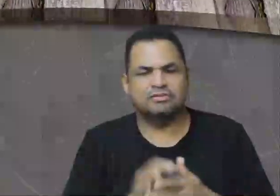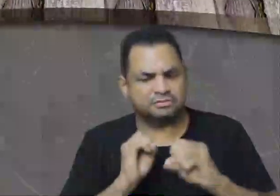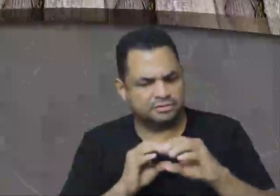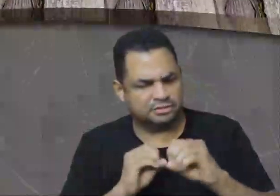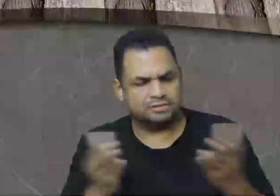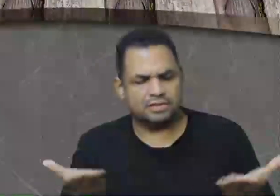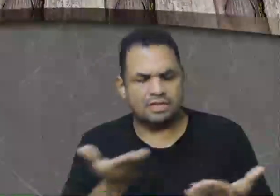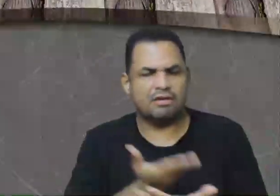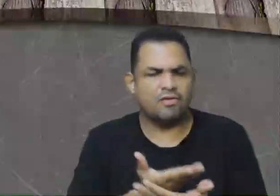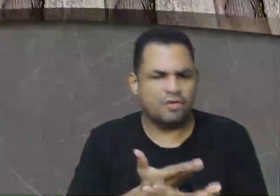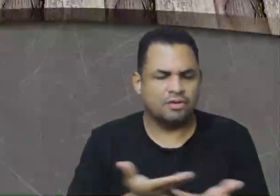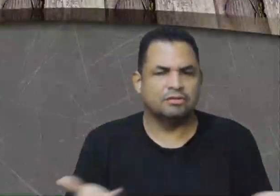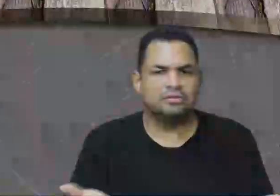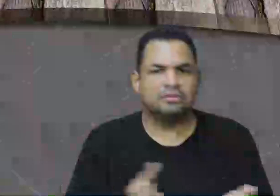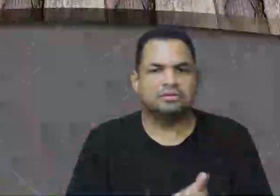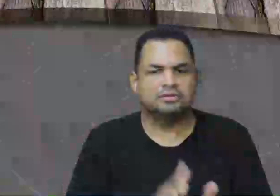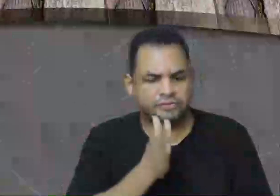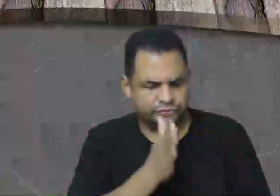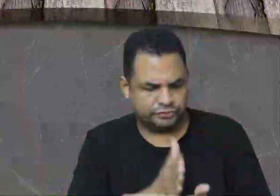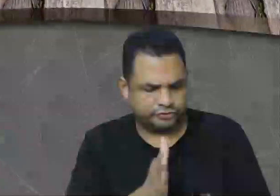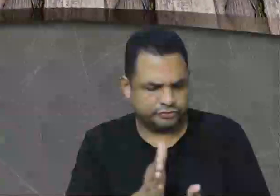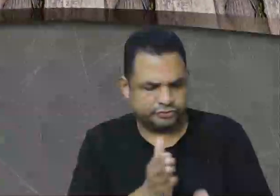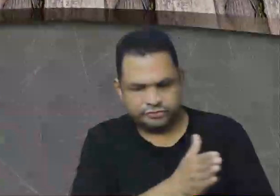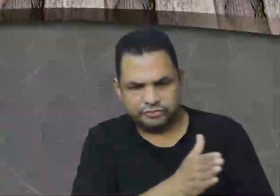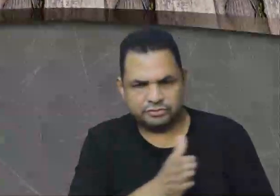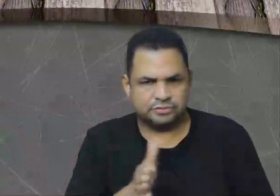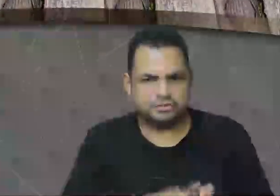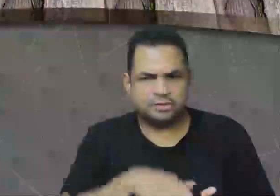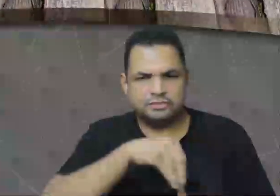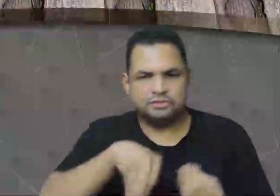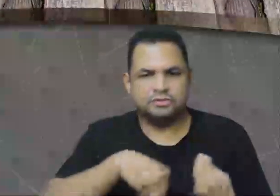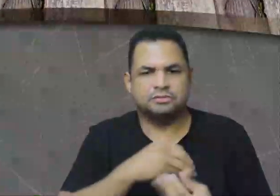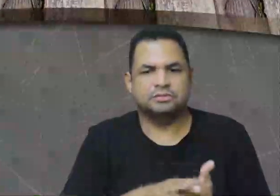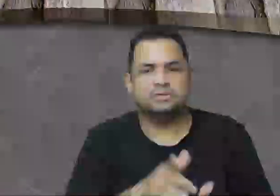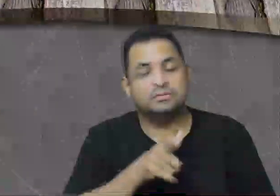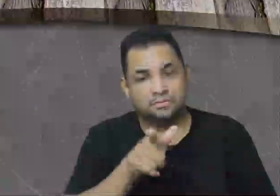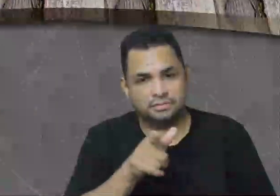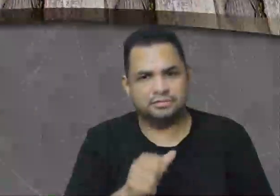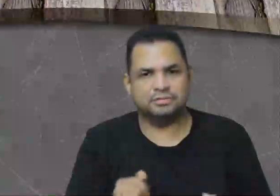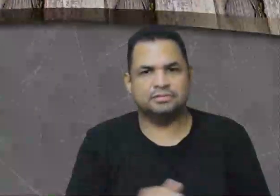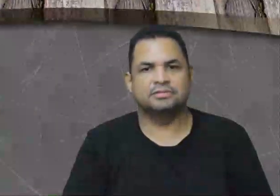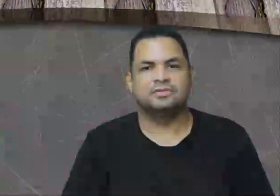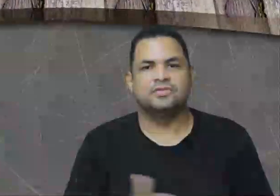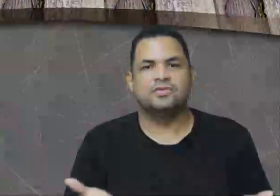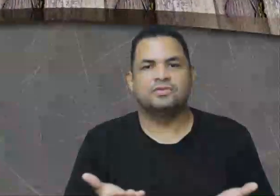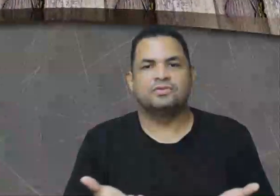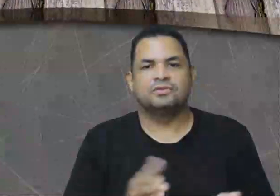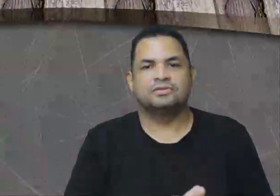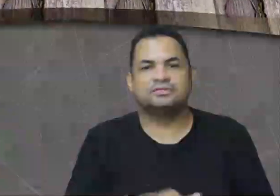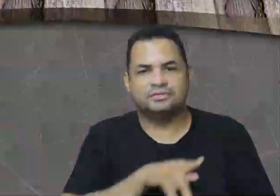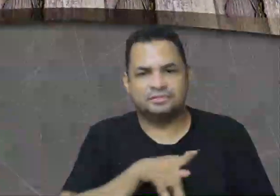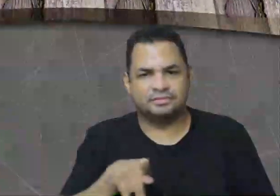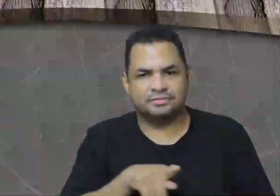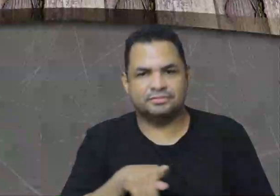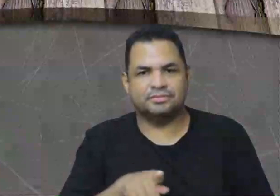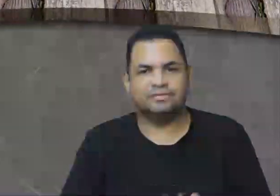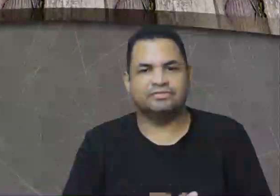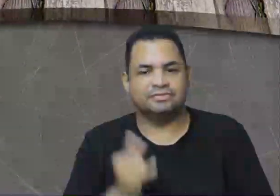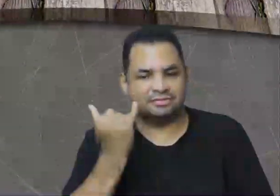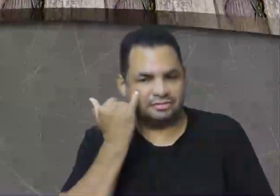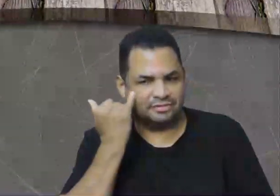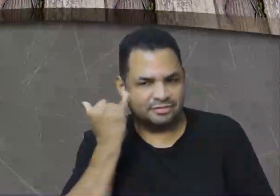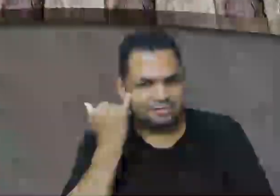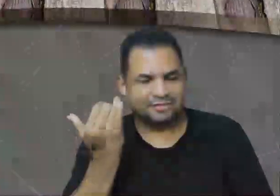Enfim, a gente divide de uma forma que fique bem mesclada aí para vocês, tá bom? Hoje aqui comigo o professor intérprete